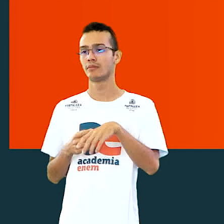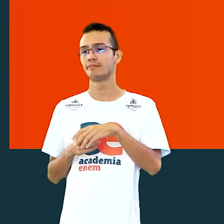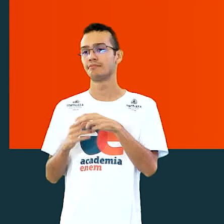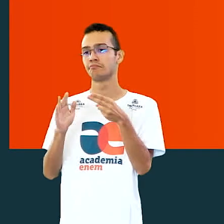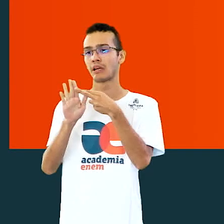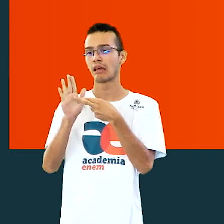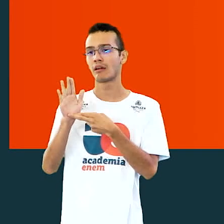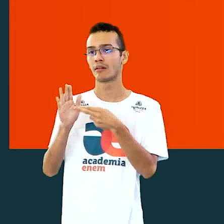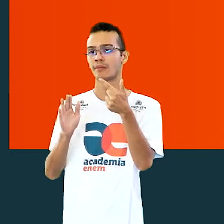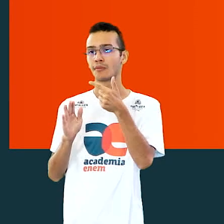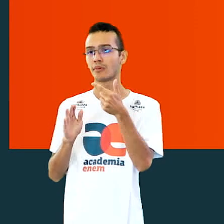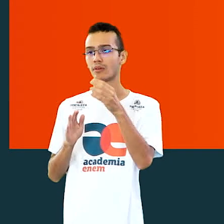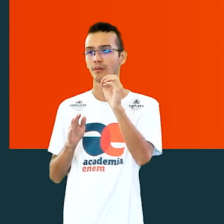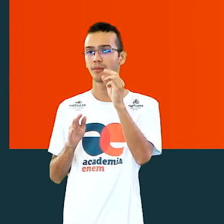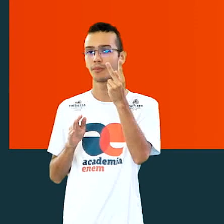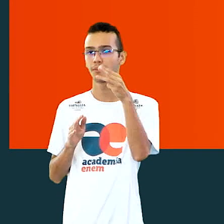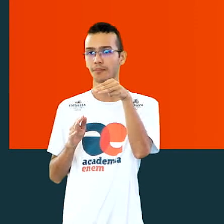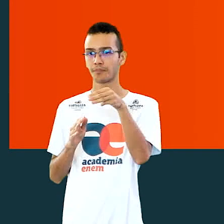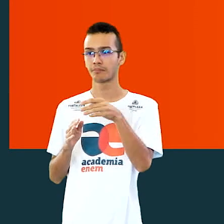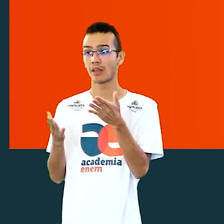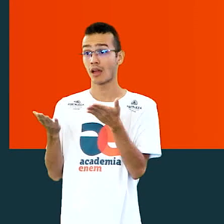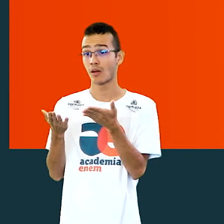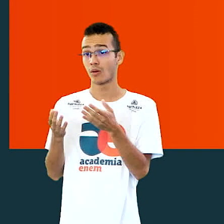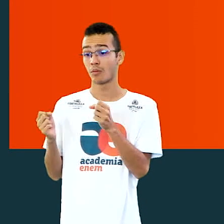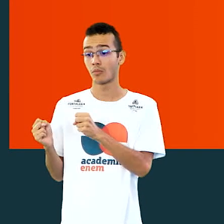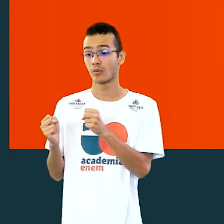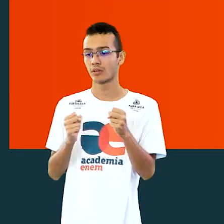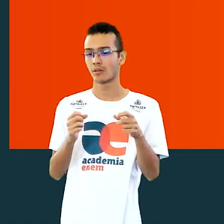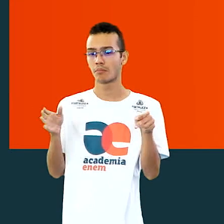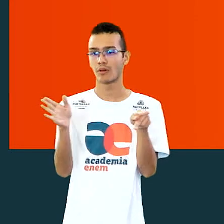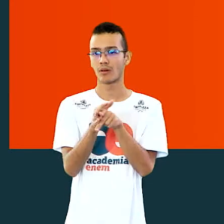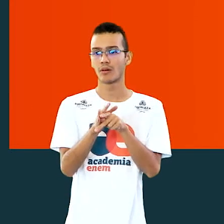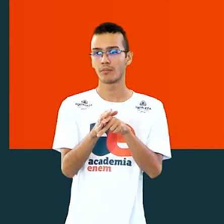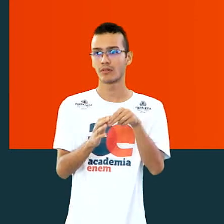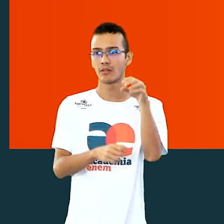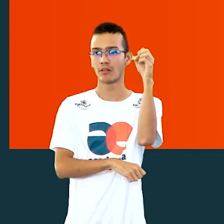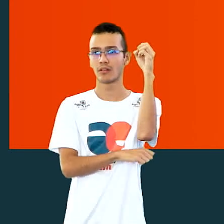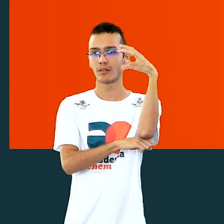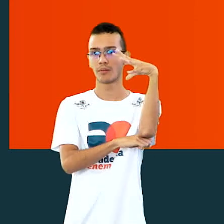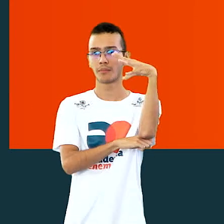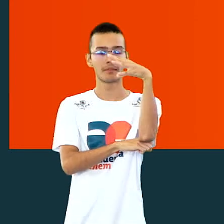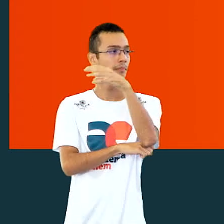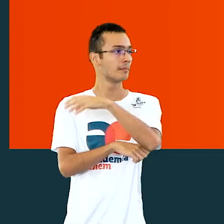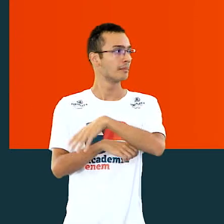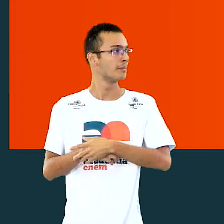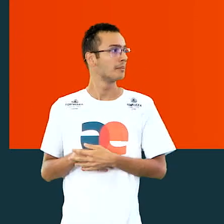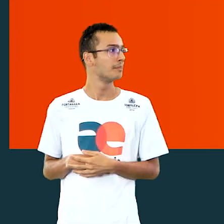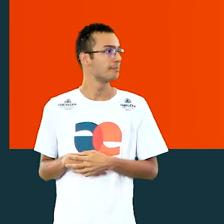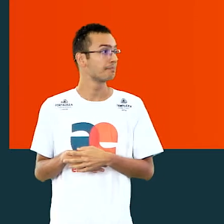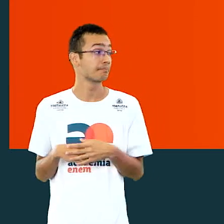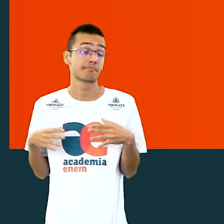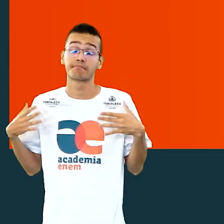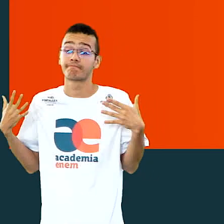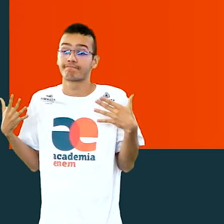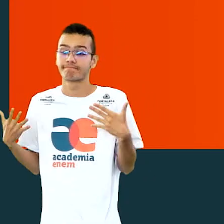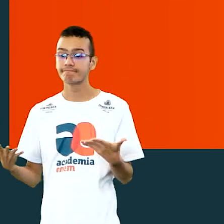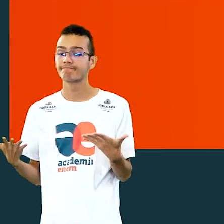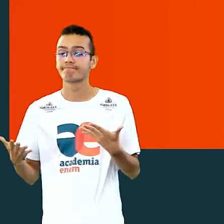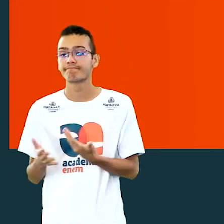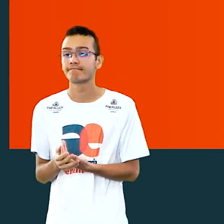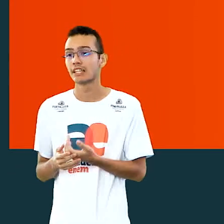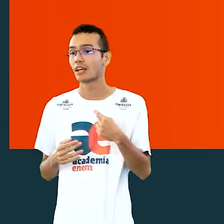potência da lâmpada. Pessoal, nessas nossas lâmpadas, tudo bem, pessoal, que essas